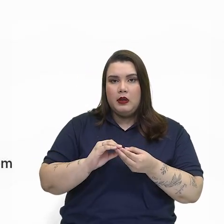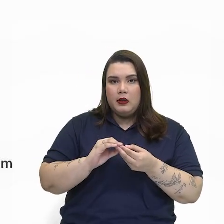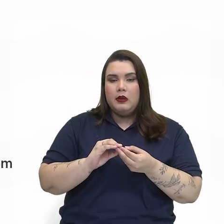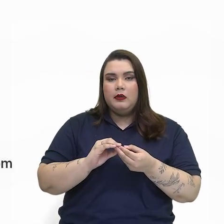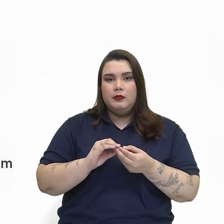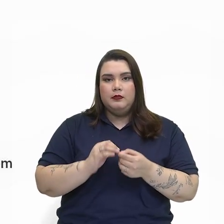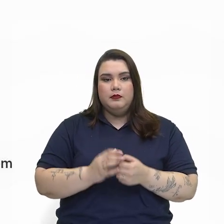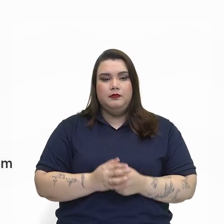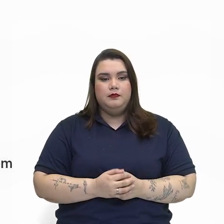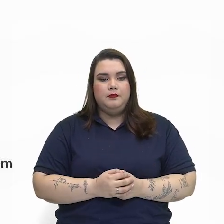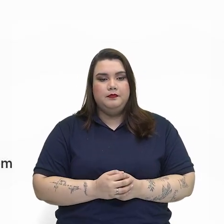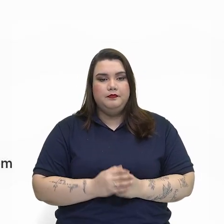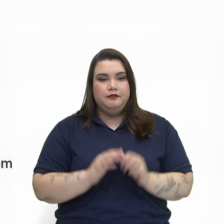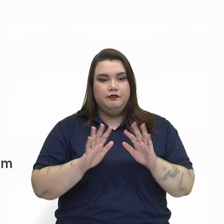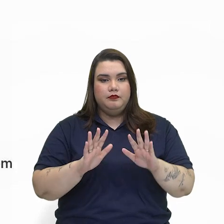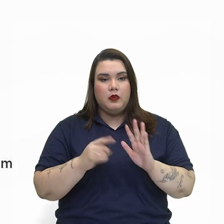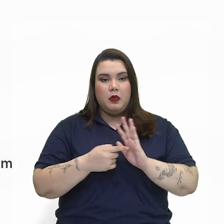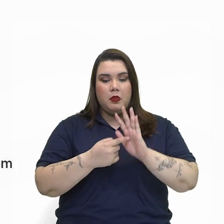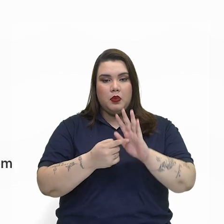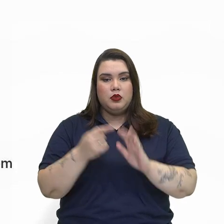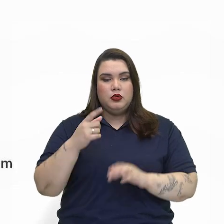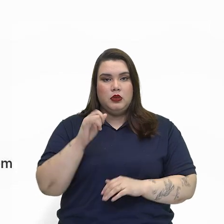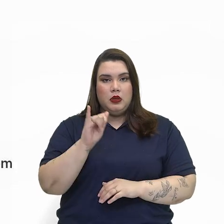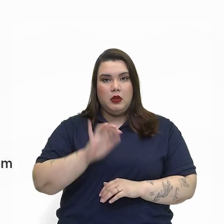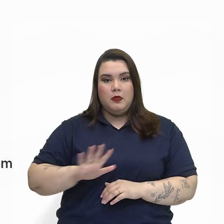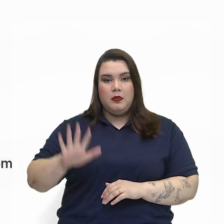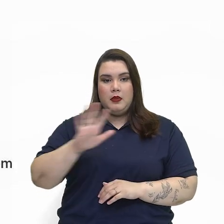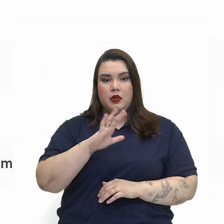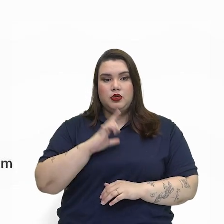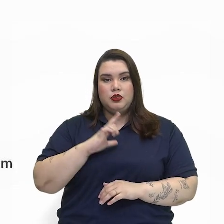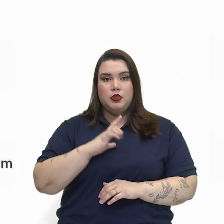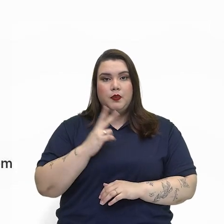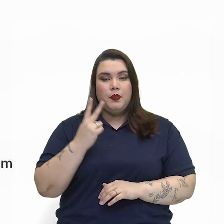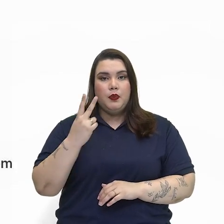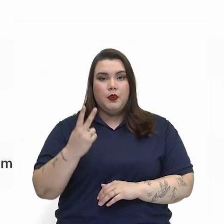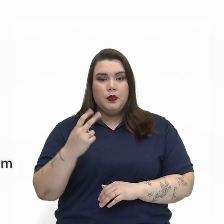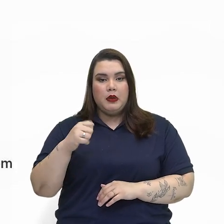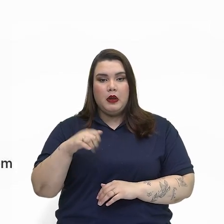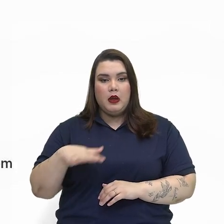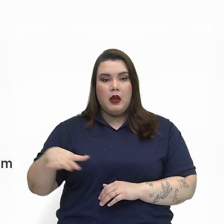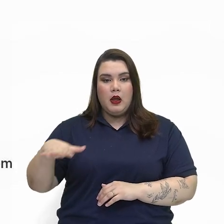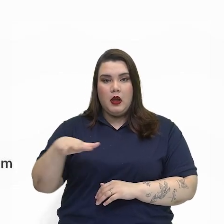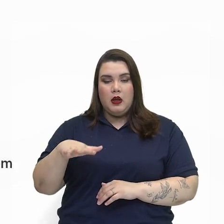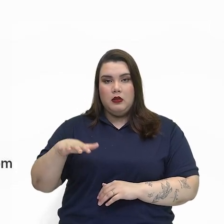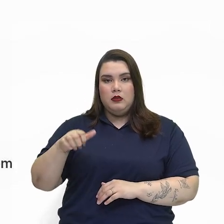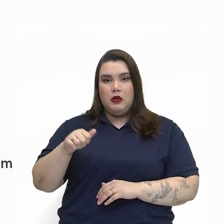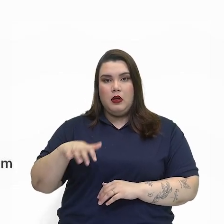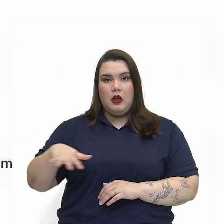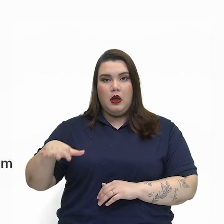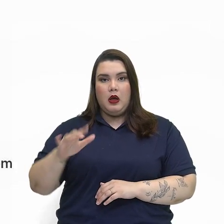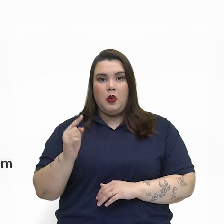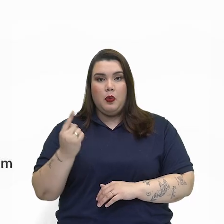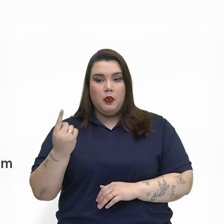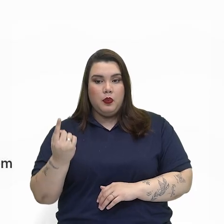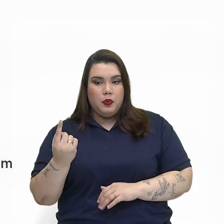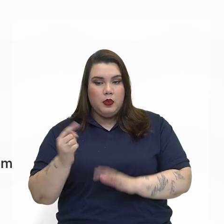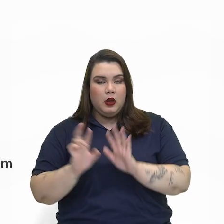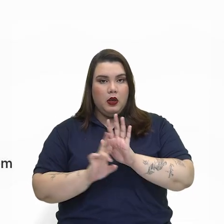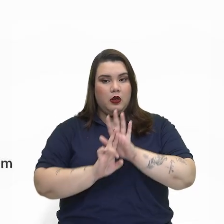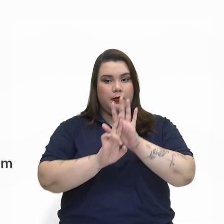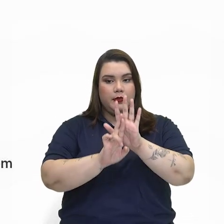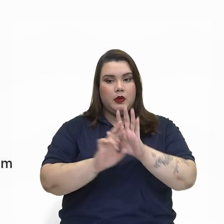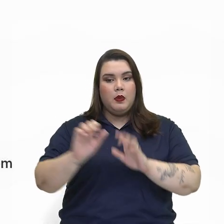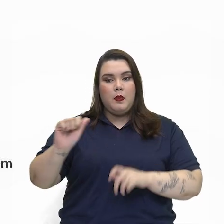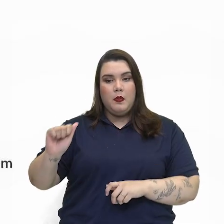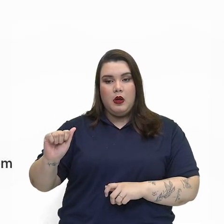tenho duas áreas destacadas na minha figura, né? Eu tenho a área 1, que é formada